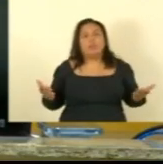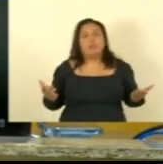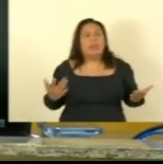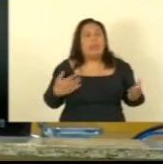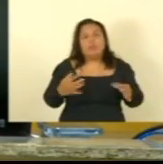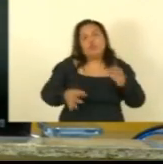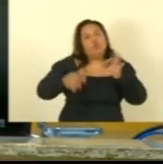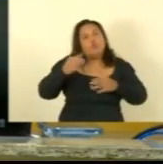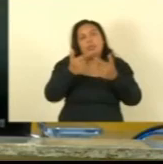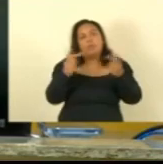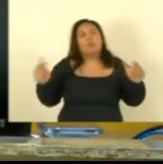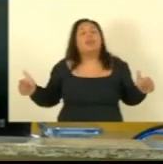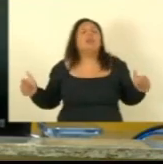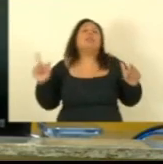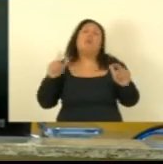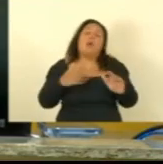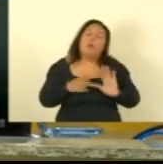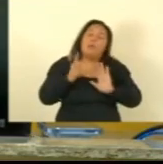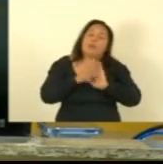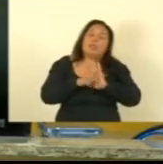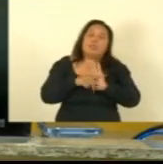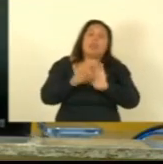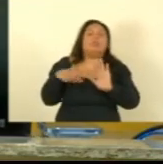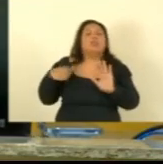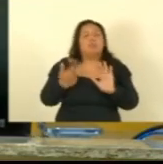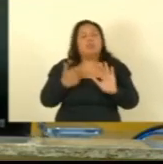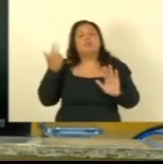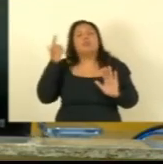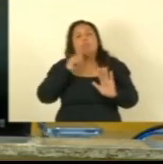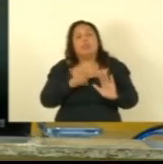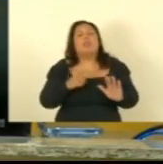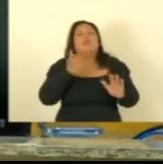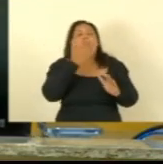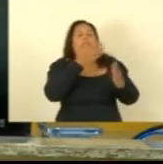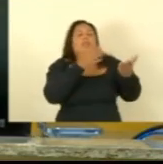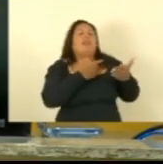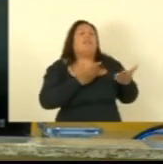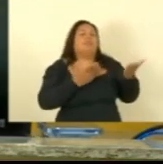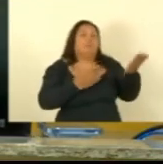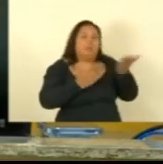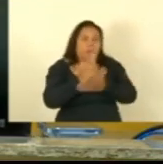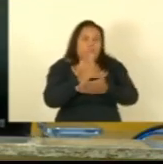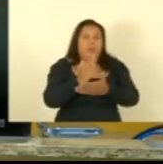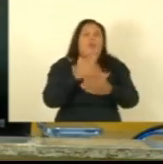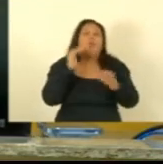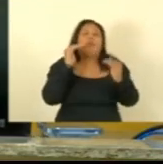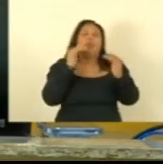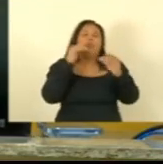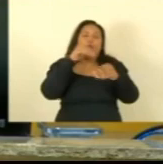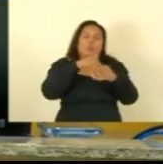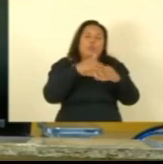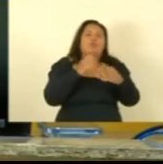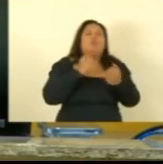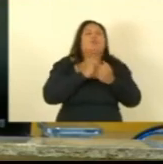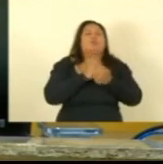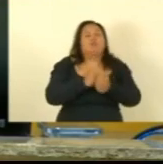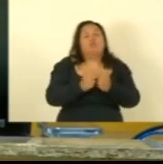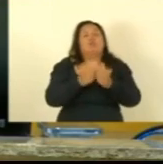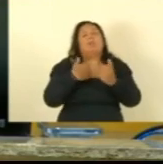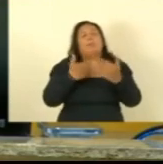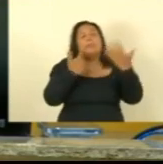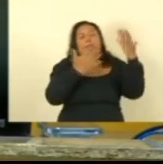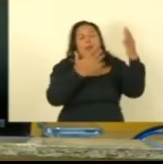Isso é injustiça. Então, com esse projeto de lei de nossa autoria, que Vossa Excelência votou favorável, quer dizer, facilitou bastante a vida deles.